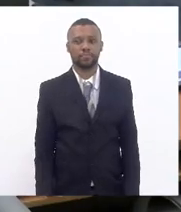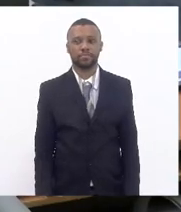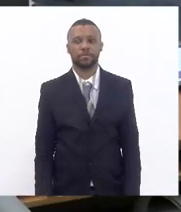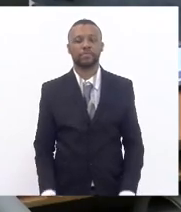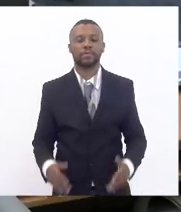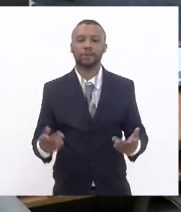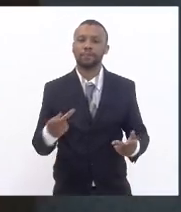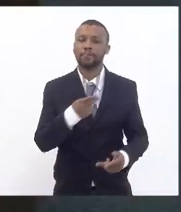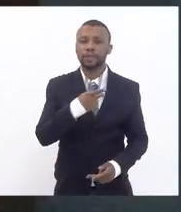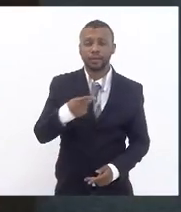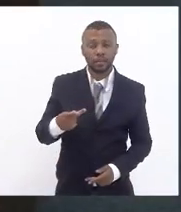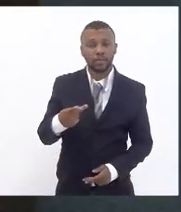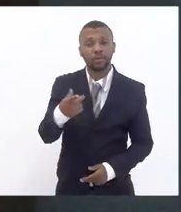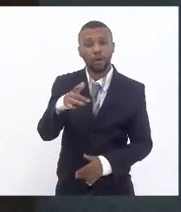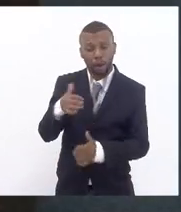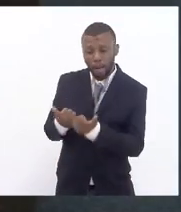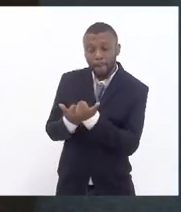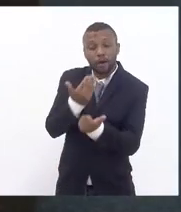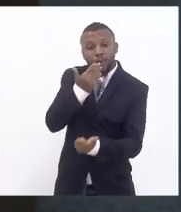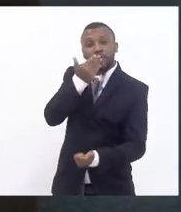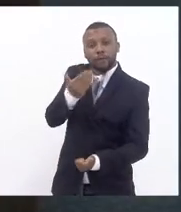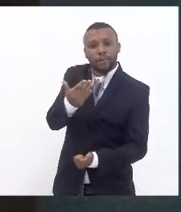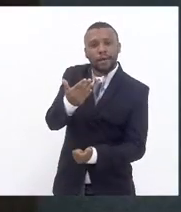Presidente, o projeto é favorável, parecer.